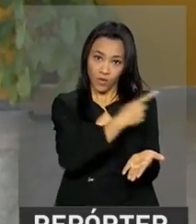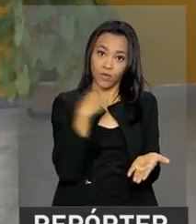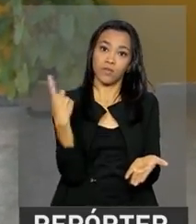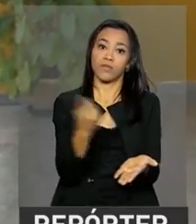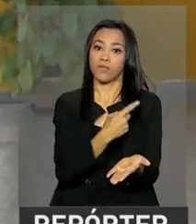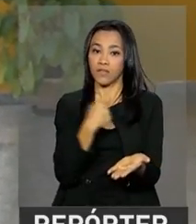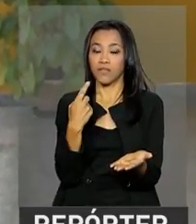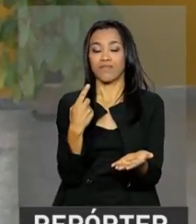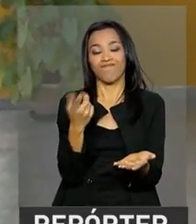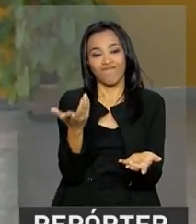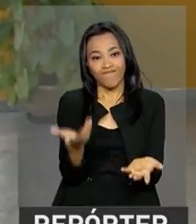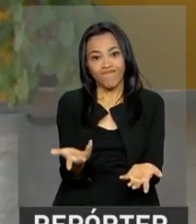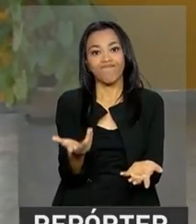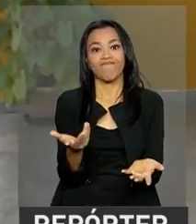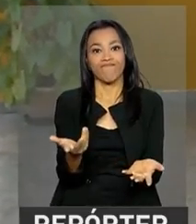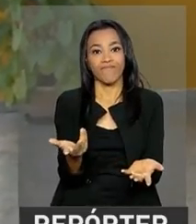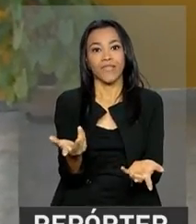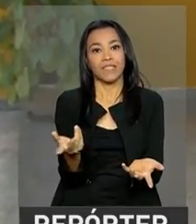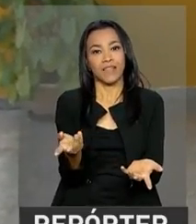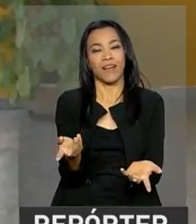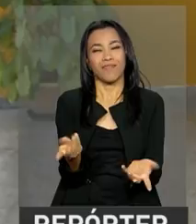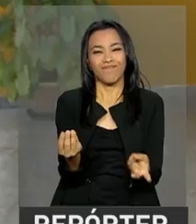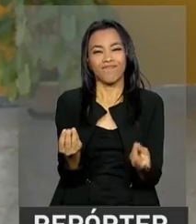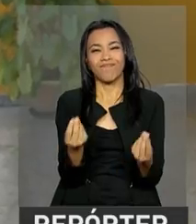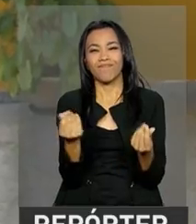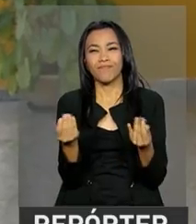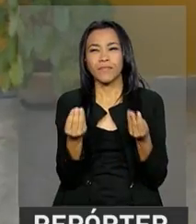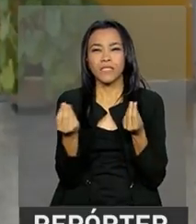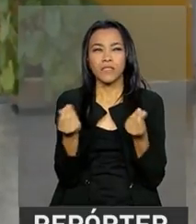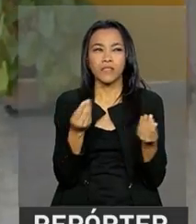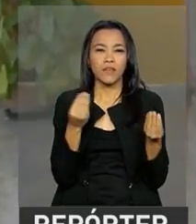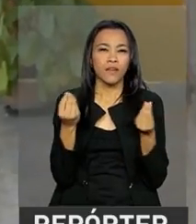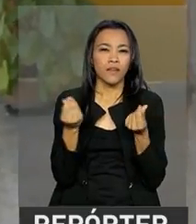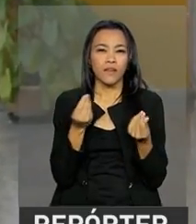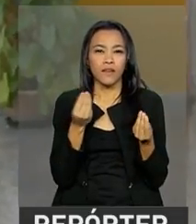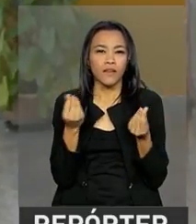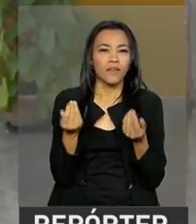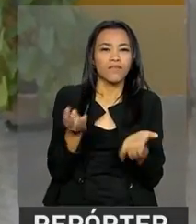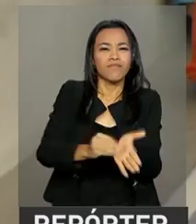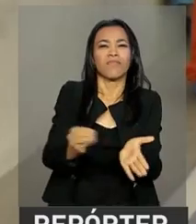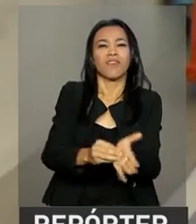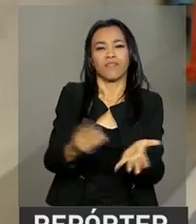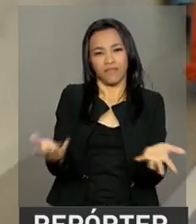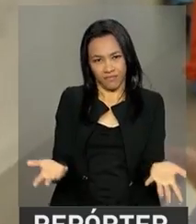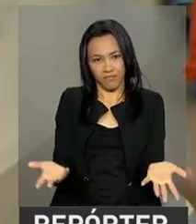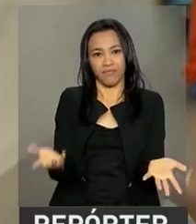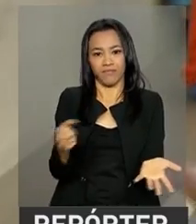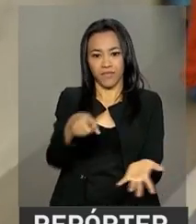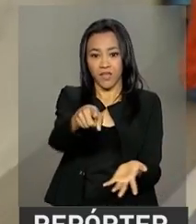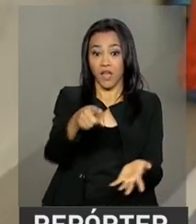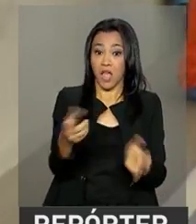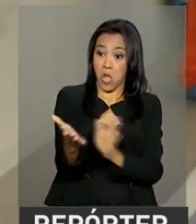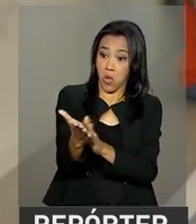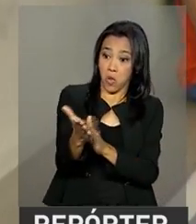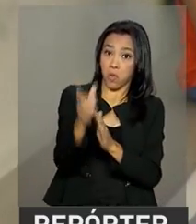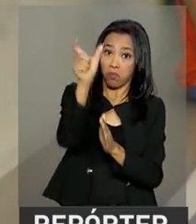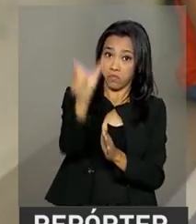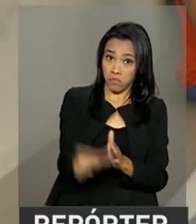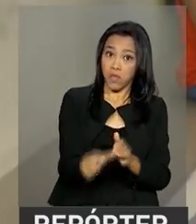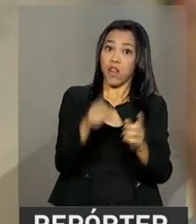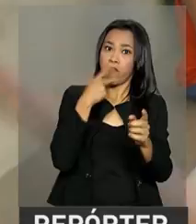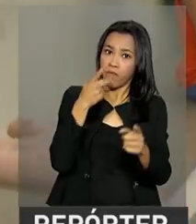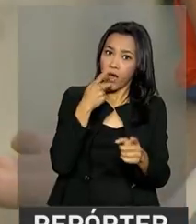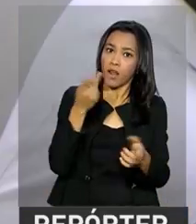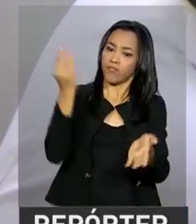meio ela ela tá muito assim eh desalentada elogios que Dona Maria Vilma faz